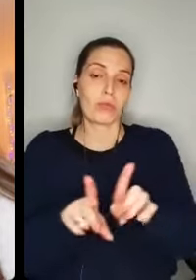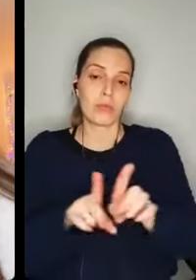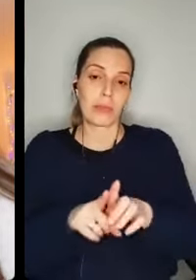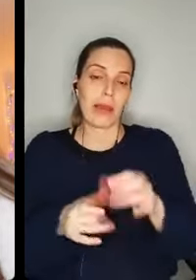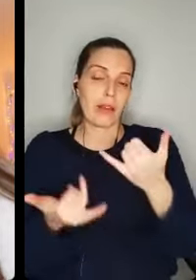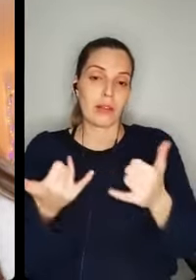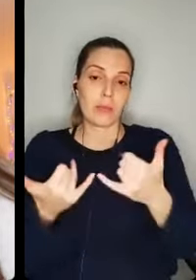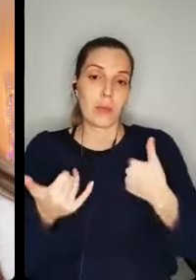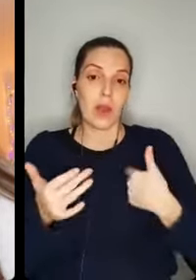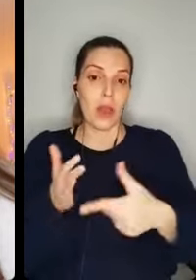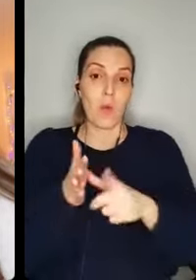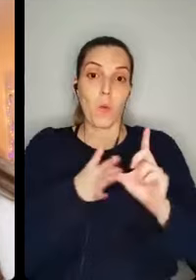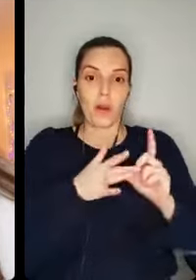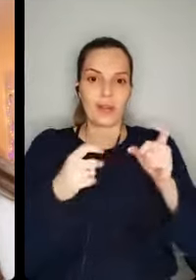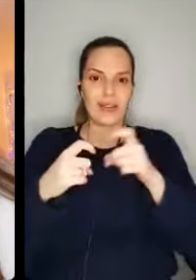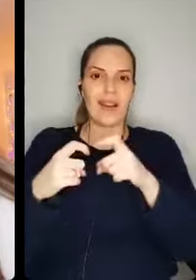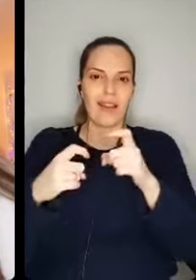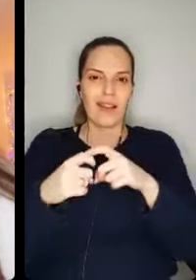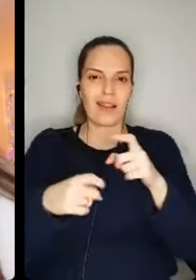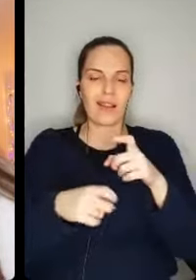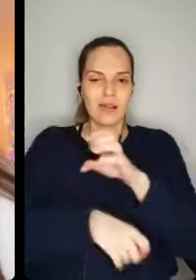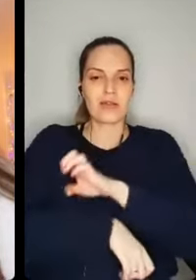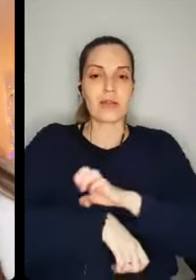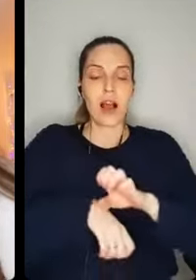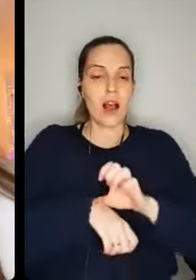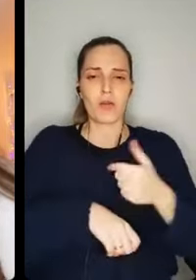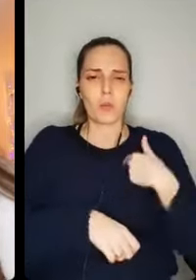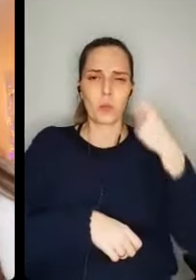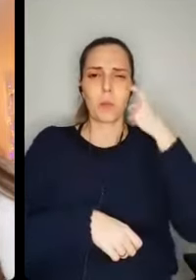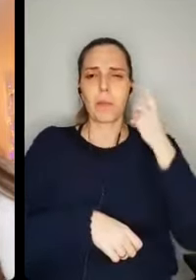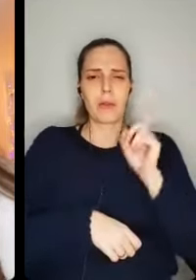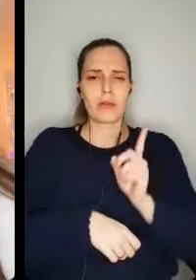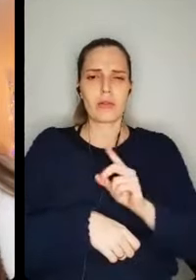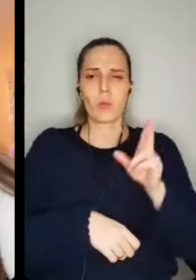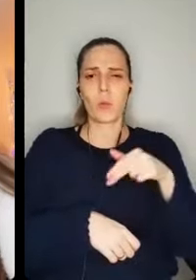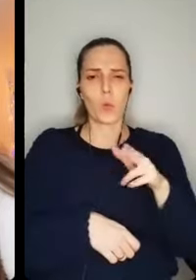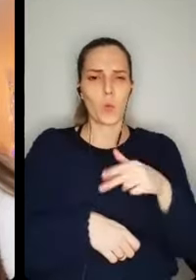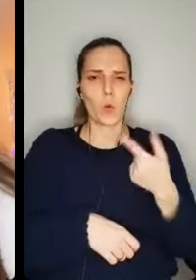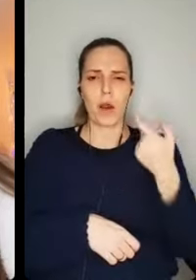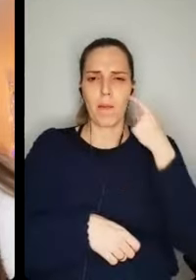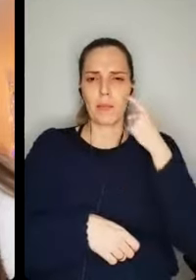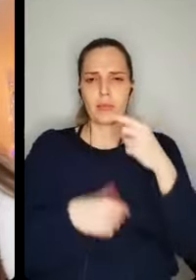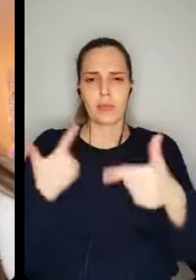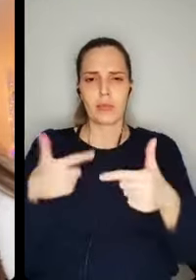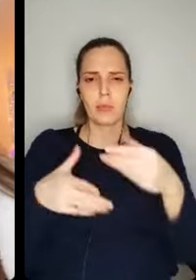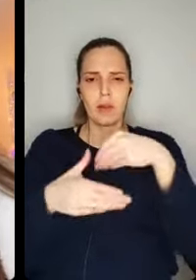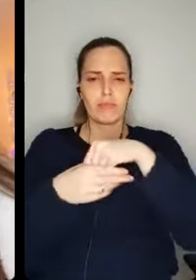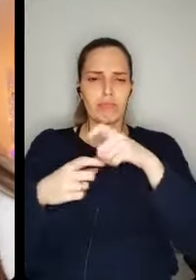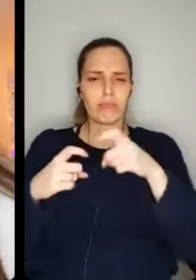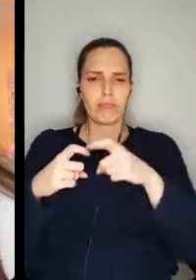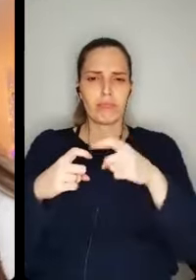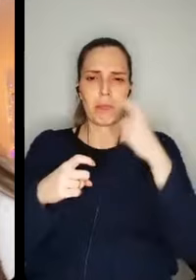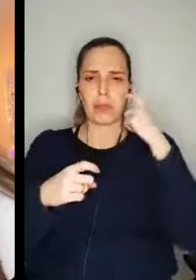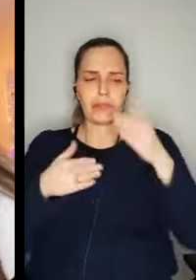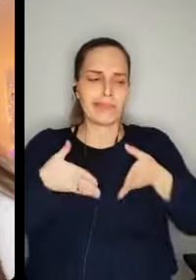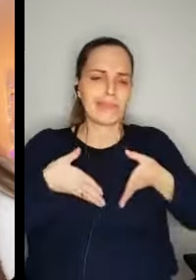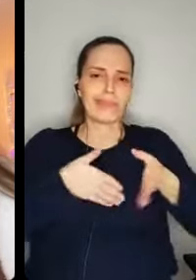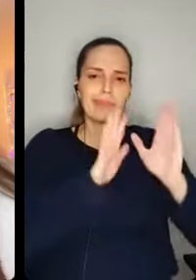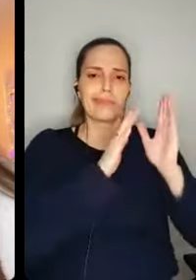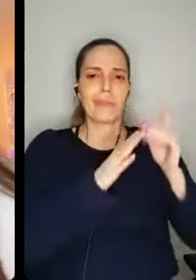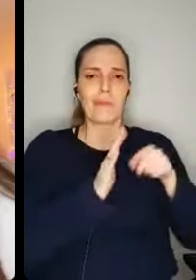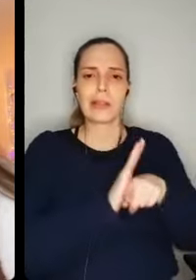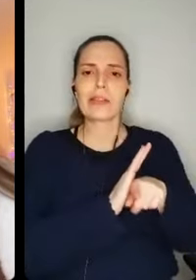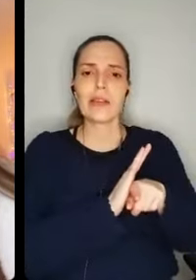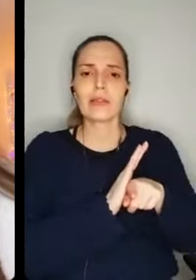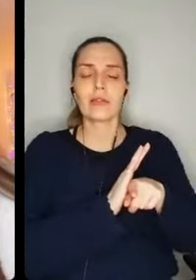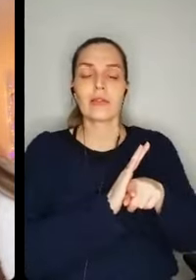pensava em clínica. Eu não pensava em seguir, tipo, carreira na clínica e atuar. Eu pensava em seguir na pesquisa, quando eu entrei no curso. E